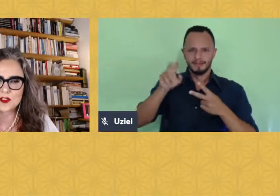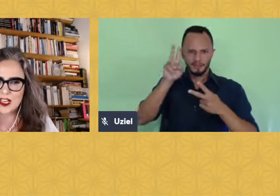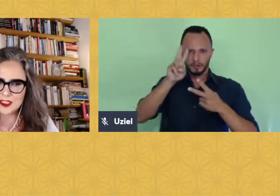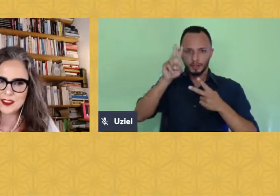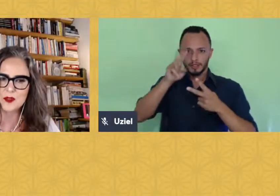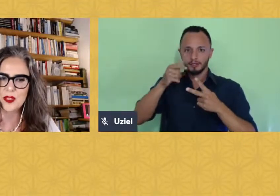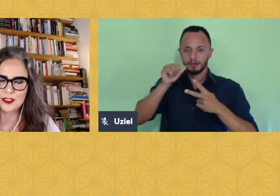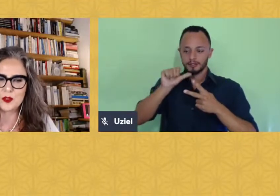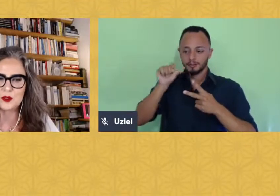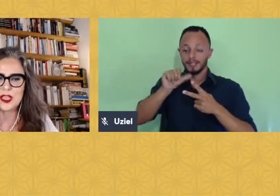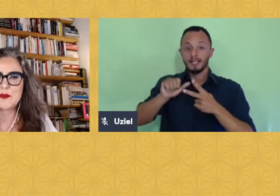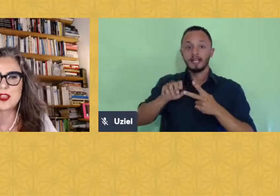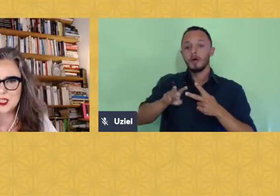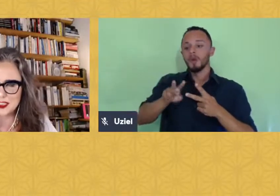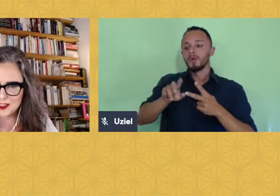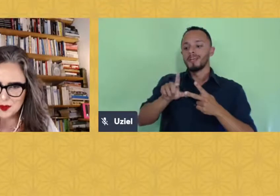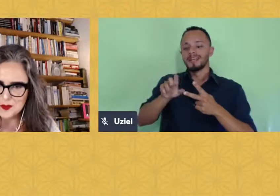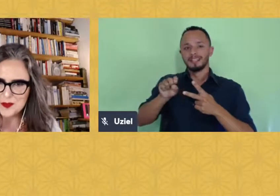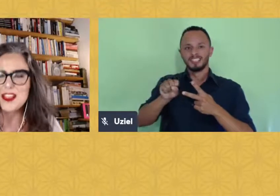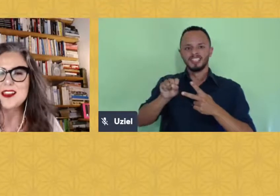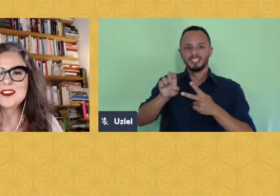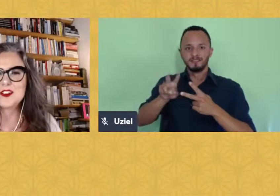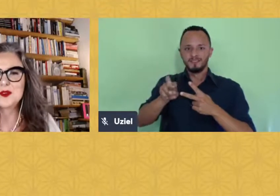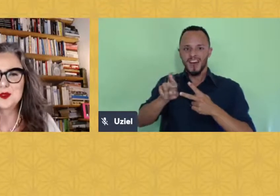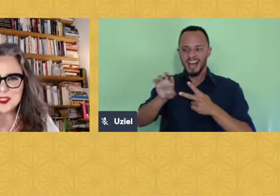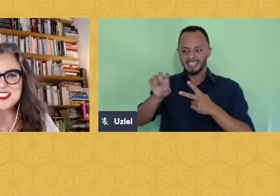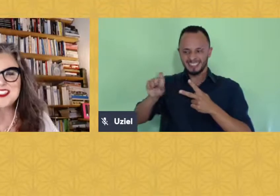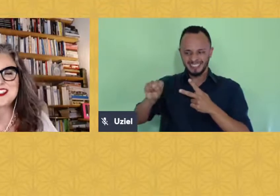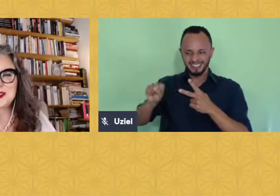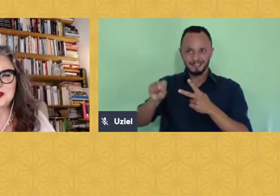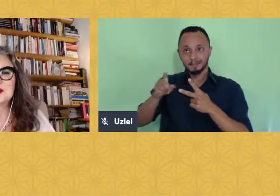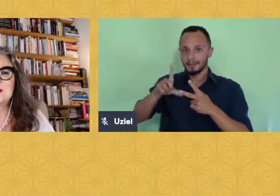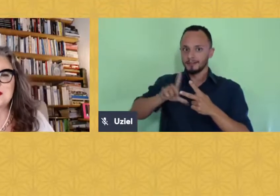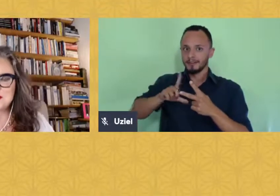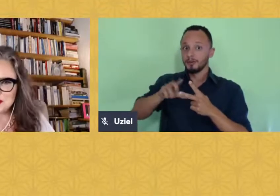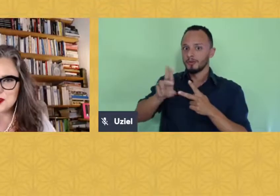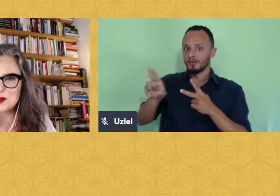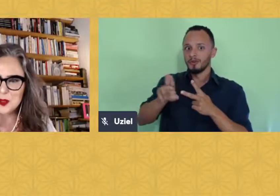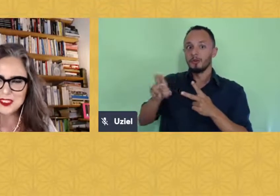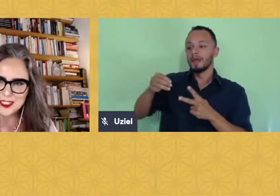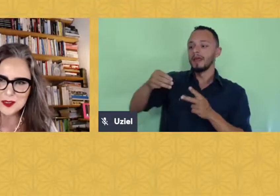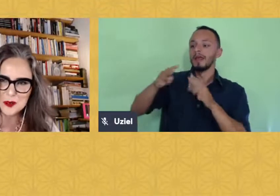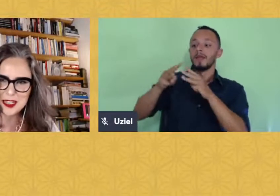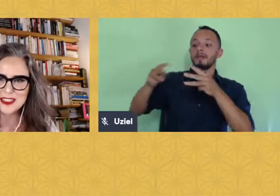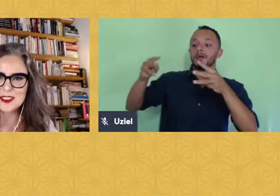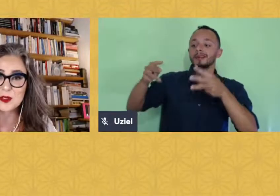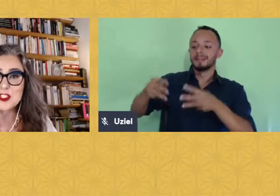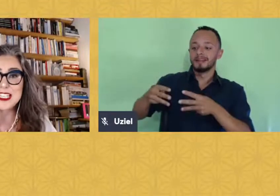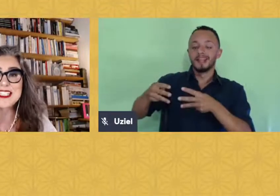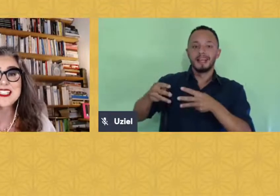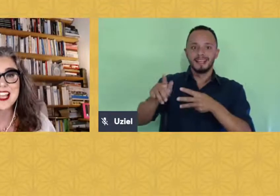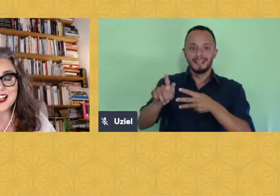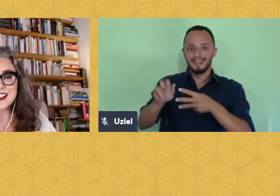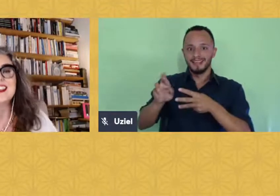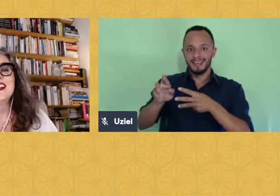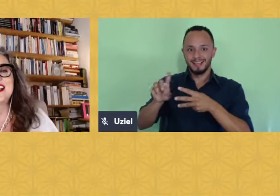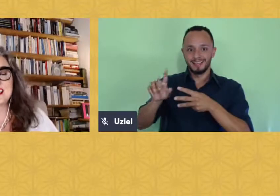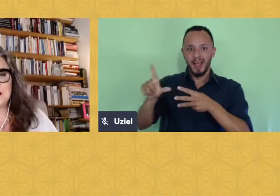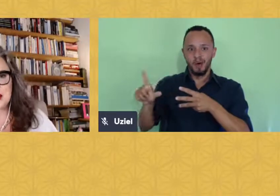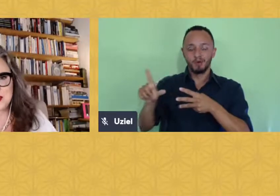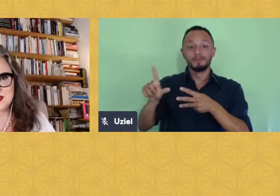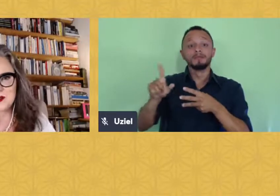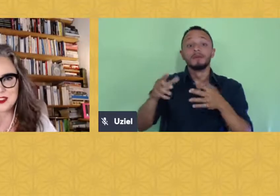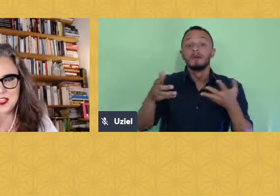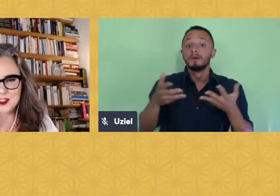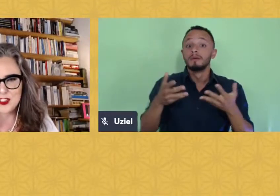Lília Schwartz, no canal do MM Gerdau. Sejam todas e todos bem-vindos, portanto, para essa noite que encerra